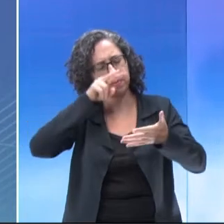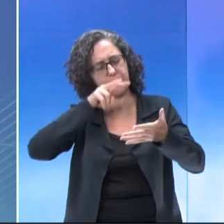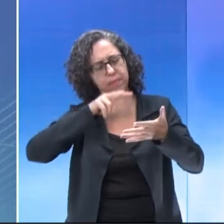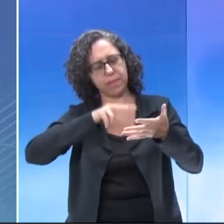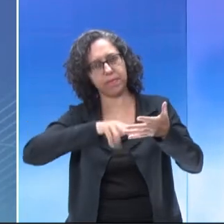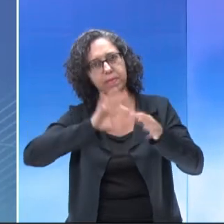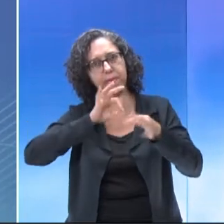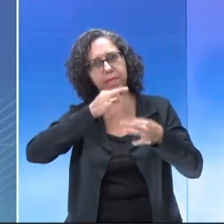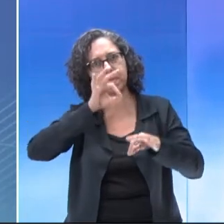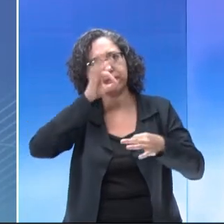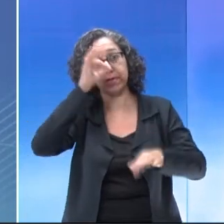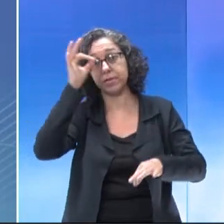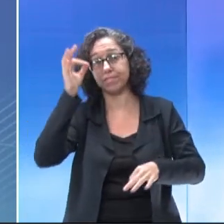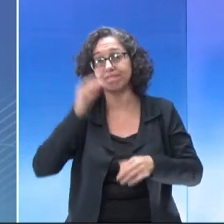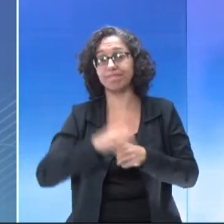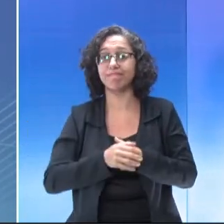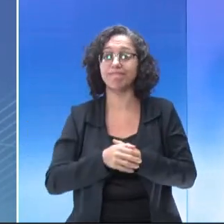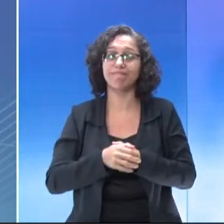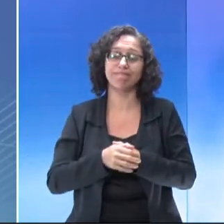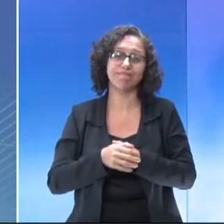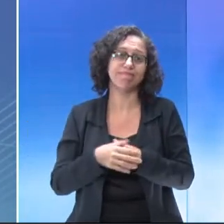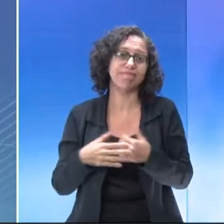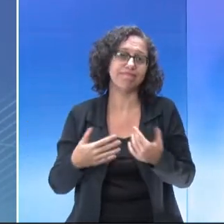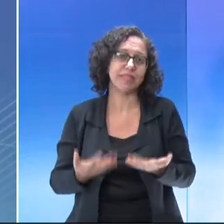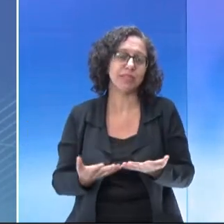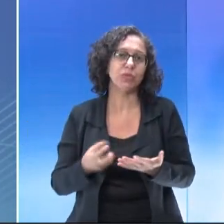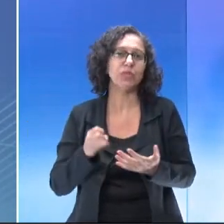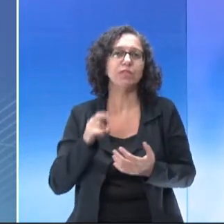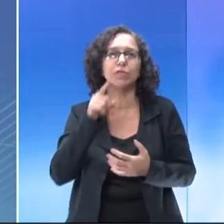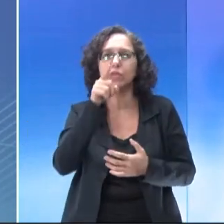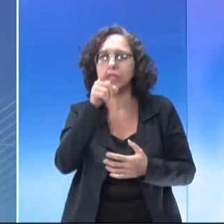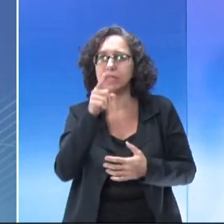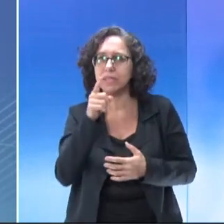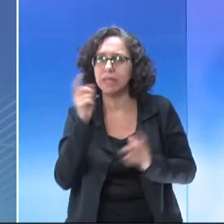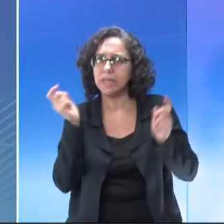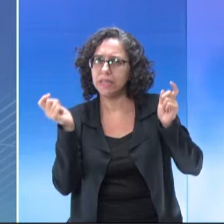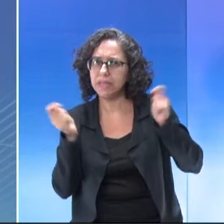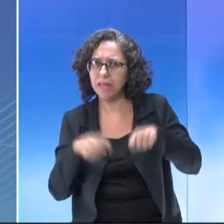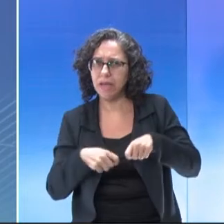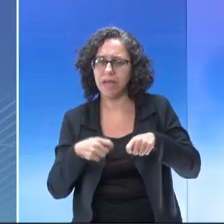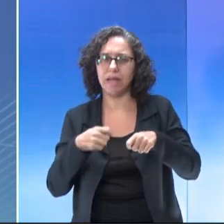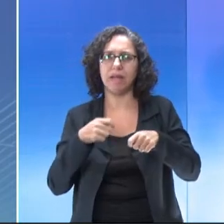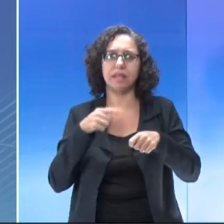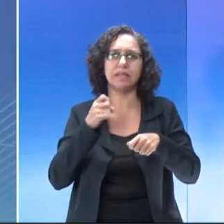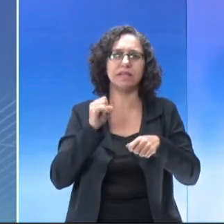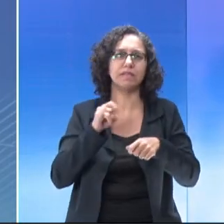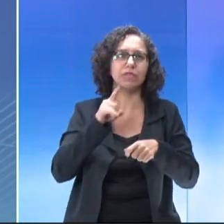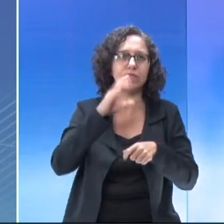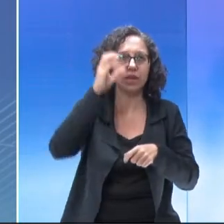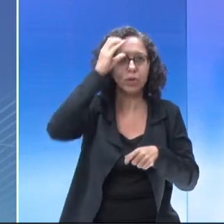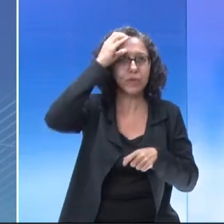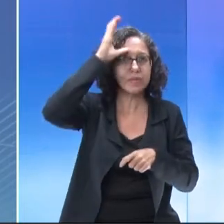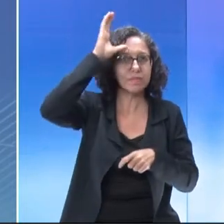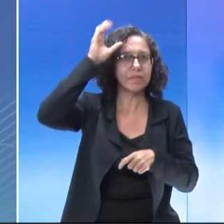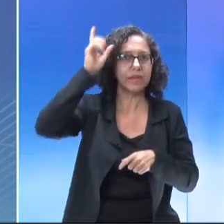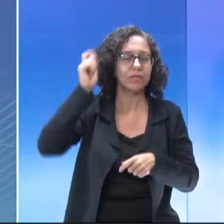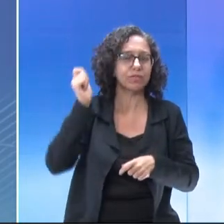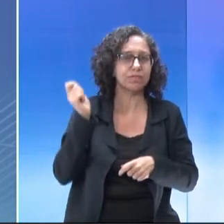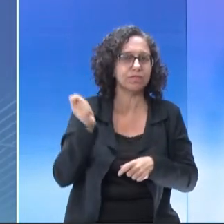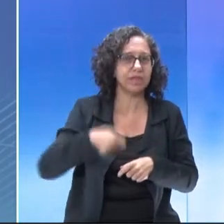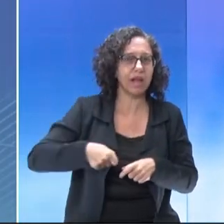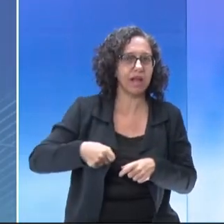observa que tipo de proficiência que você tem, se você chegou próximo, se você acertou, ele vai saber